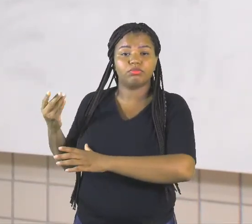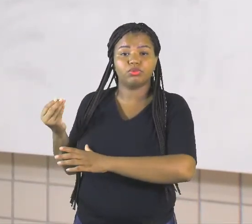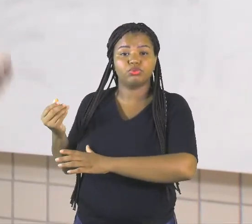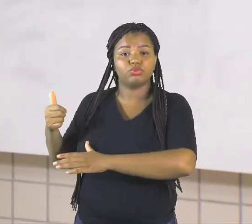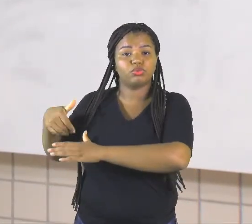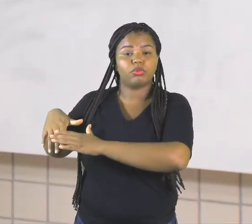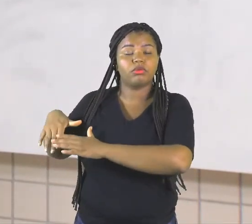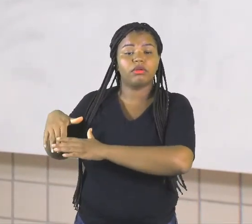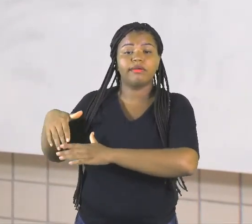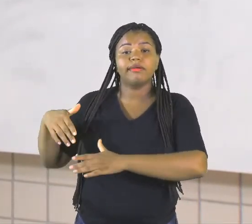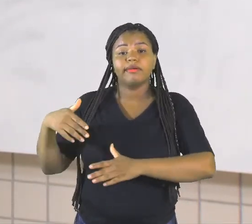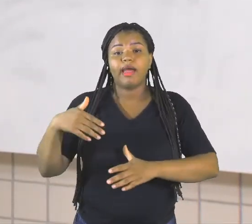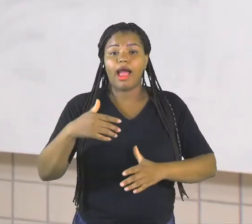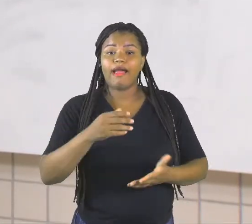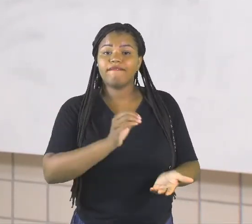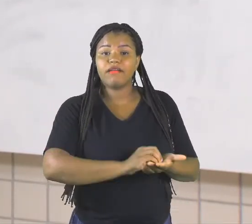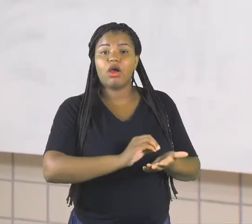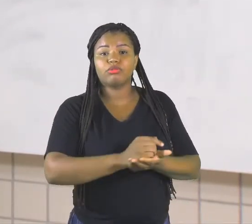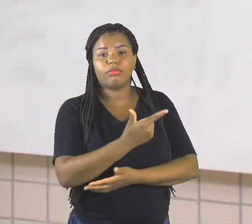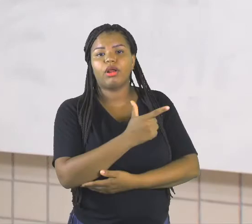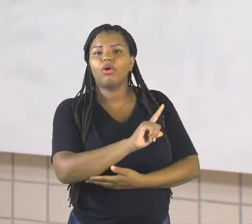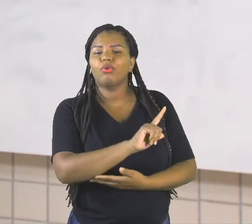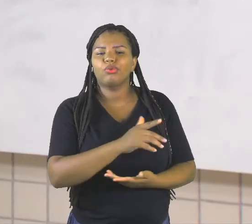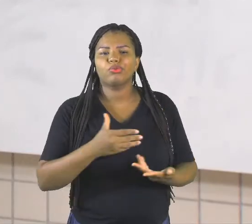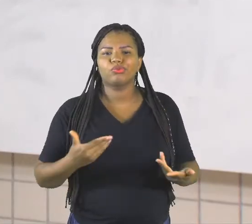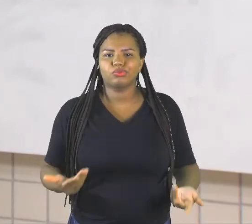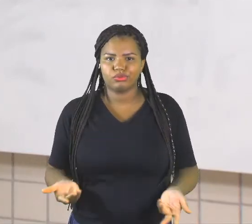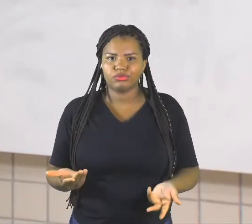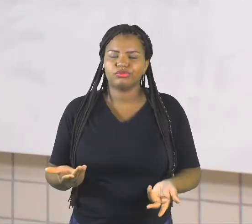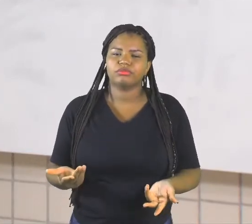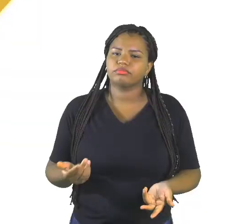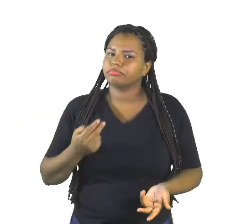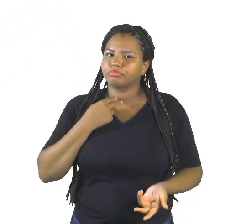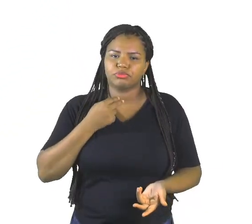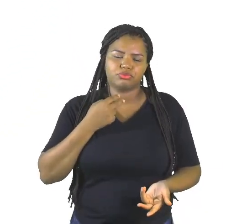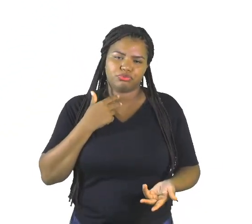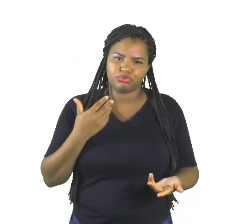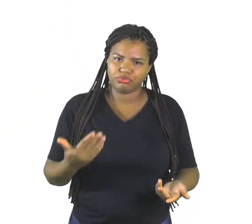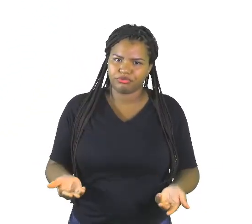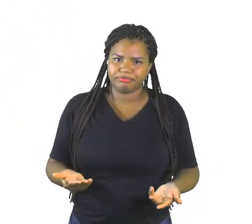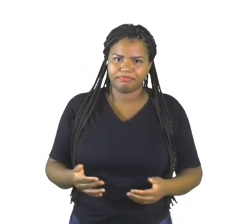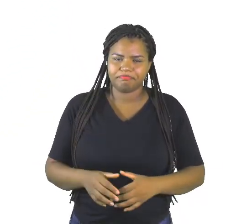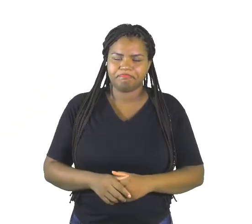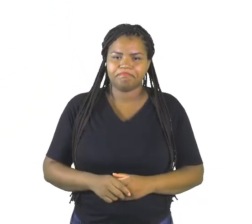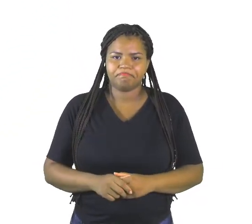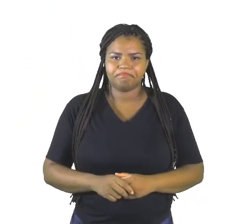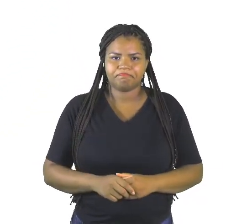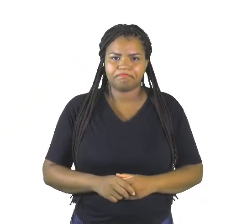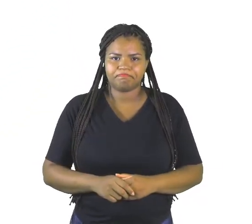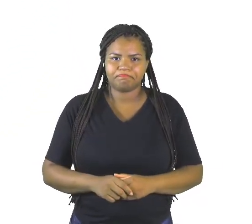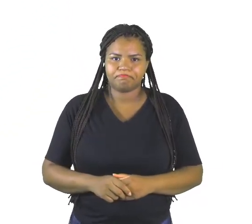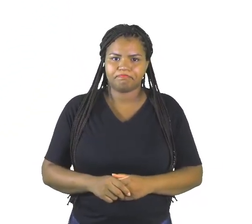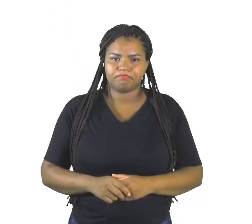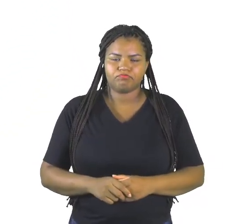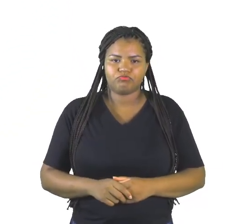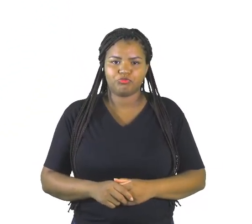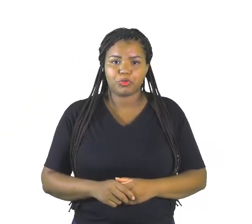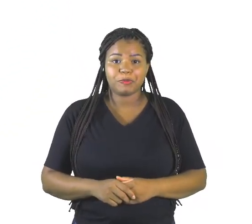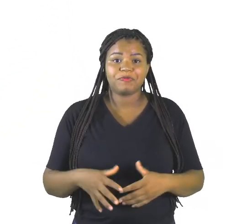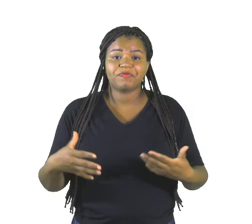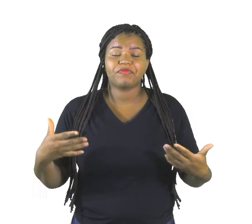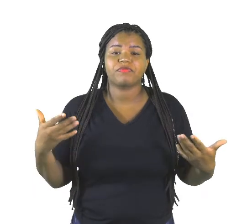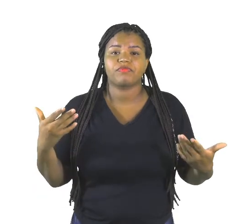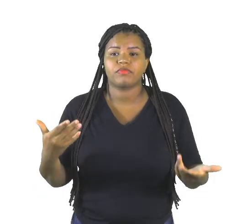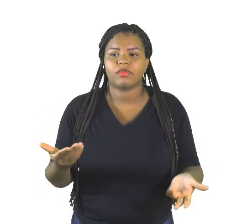alguns e falta para outros, e isso não pode acontecer. Então, quais alimentos podem